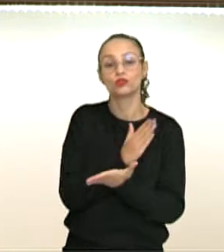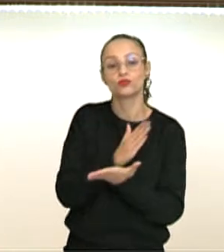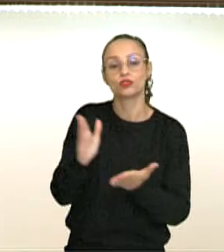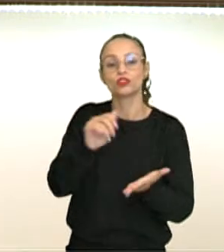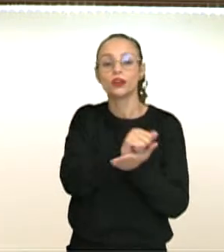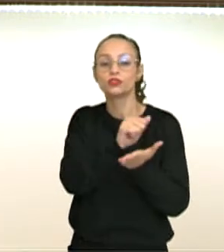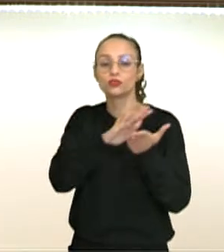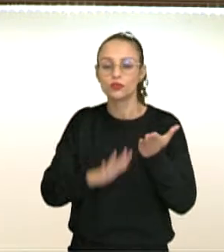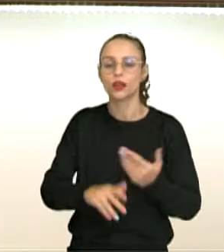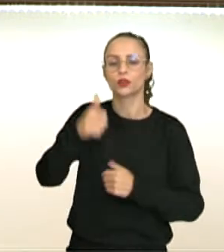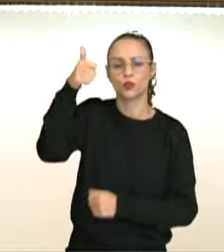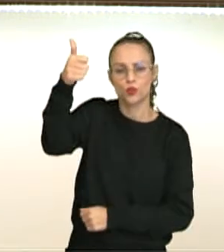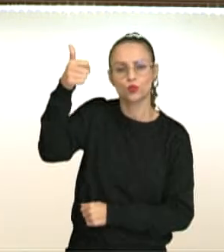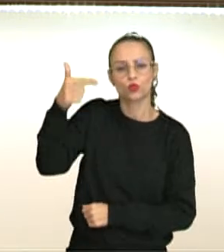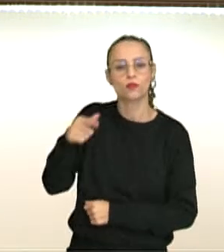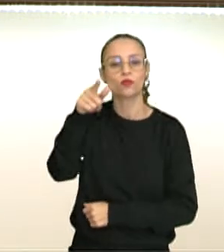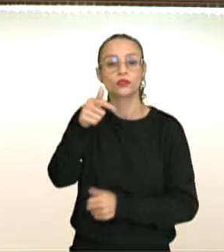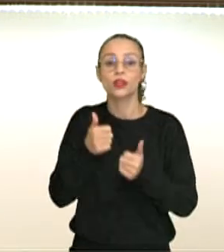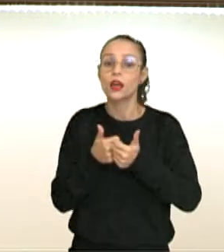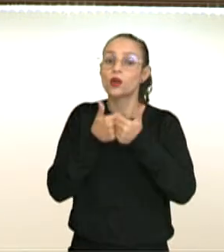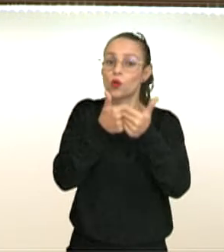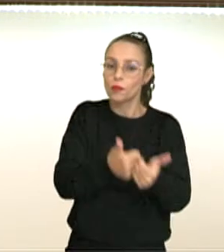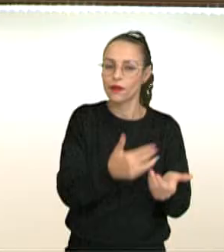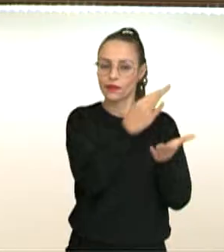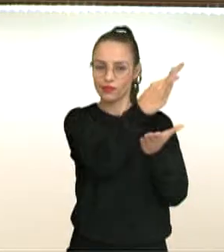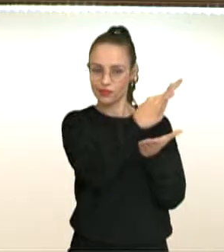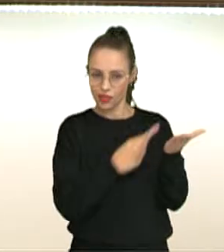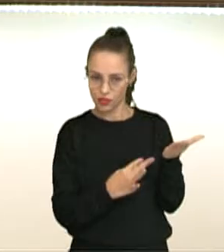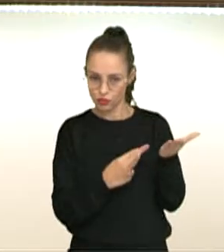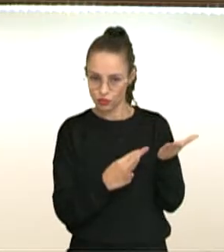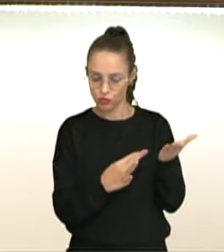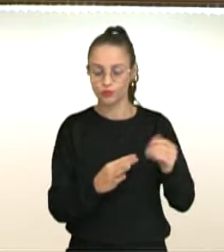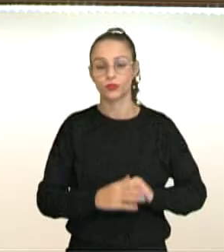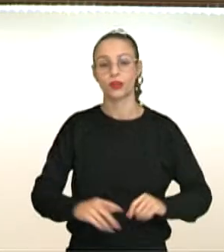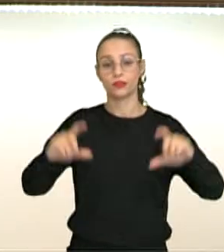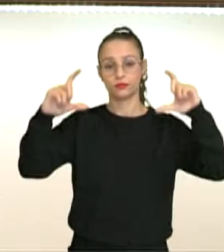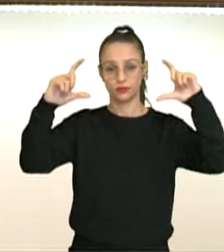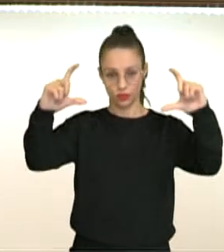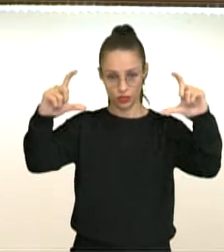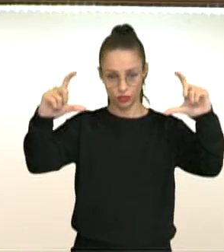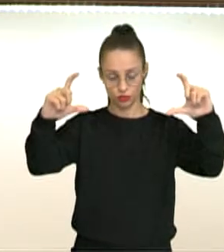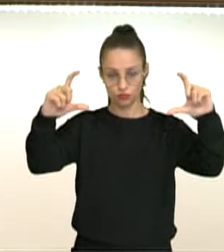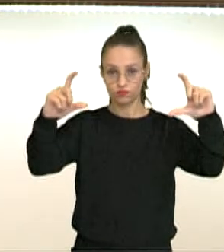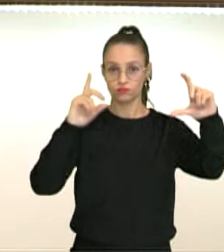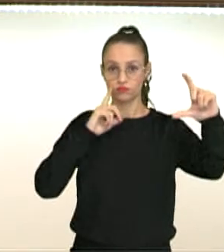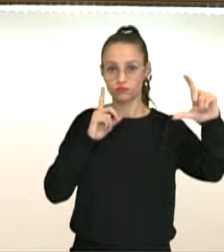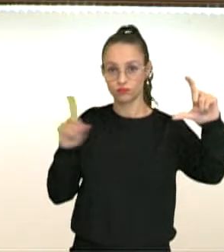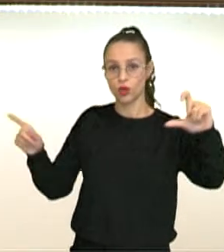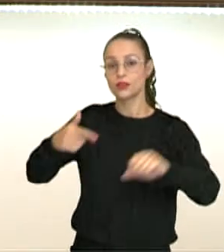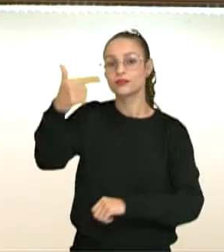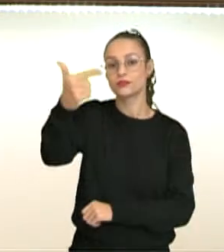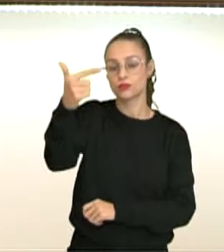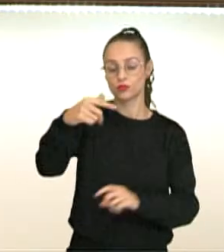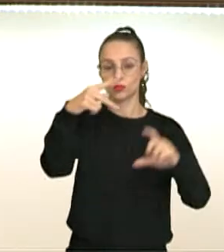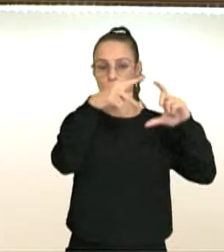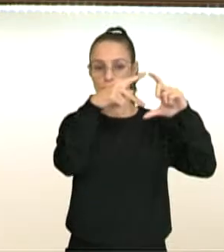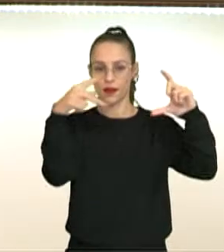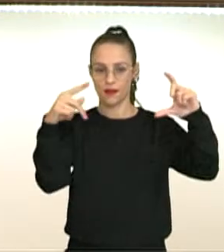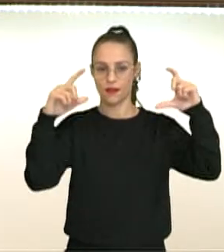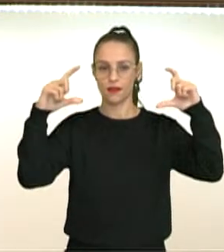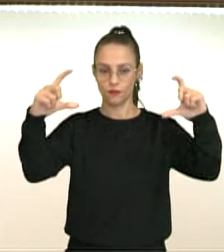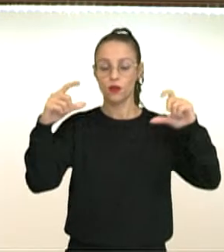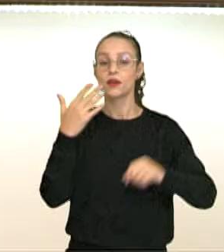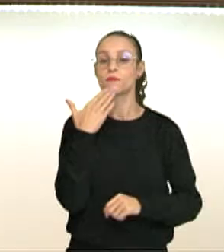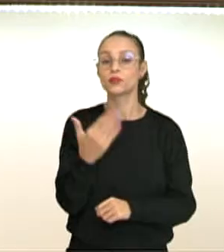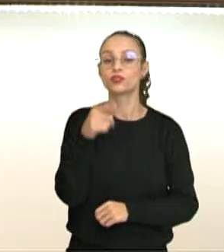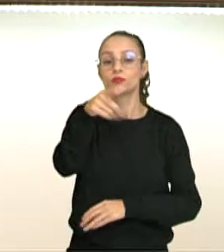você poder acompanhar o texto em tempo real. Então eu coloco o trecho do texto aqui, por exemplo, aqui temos o segundo parágrafo e pedi